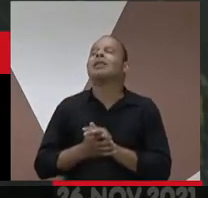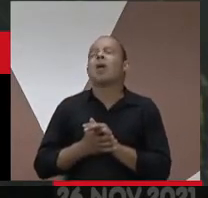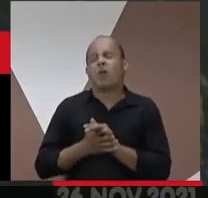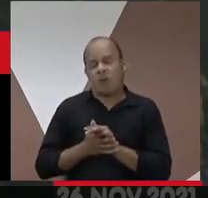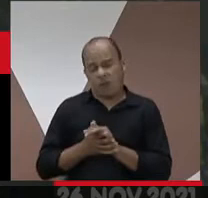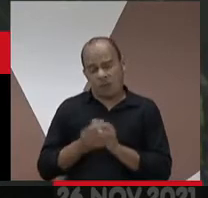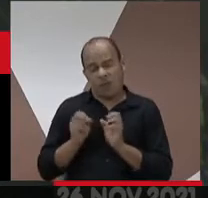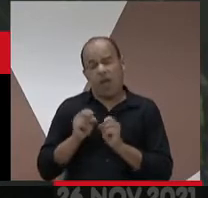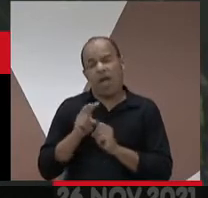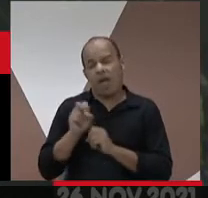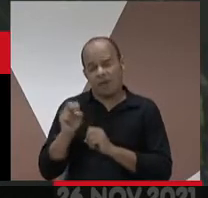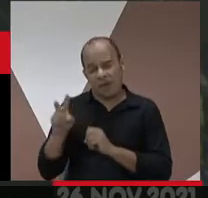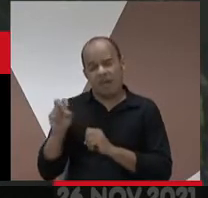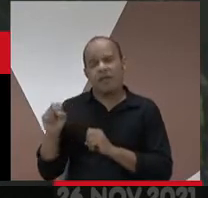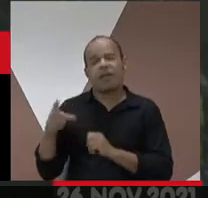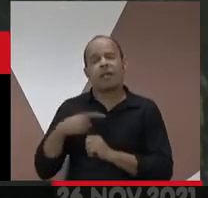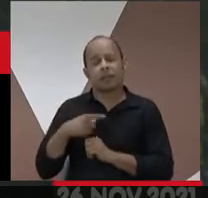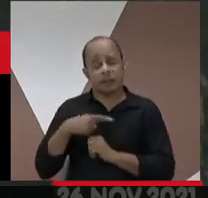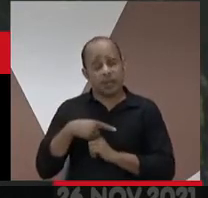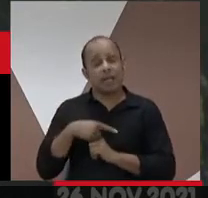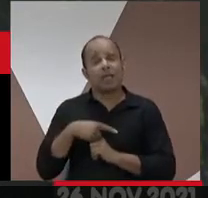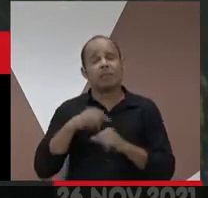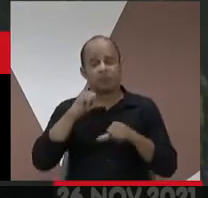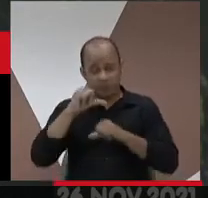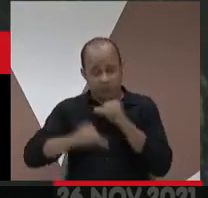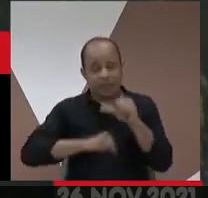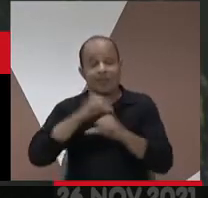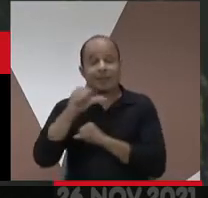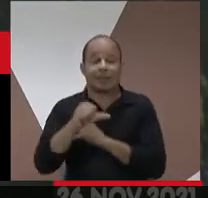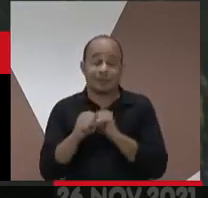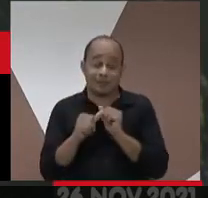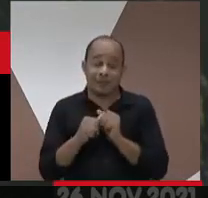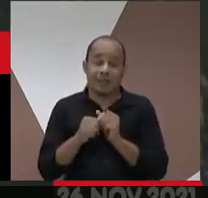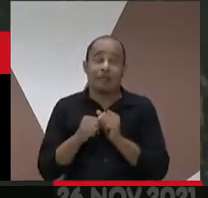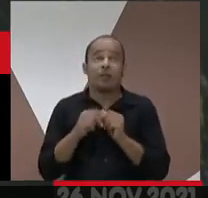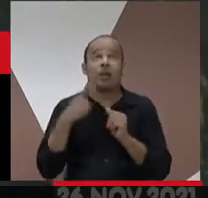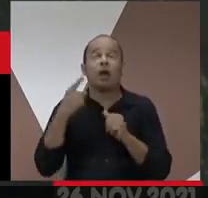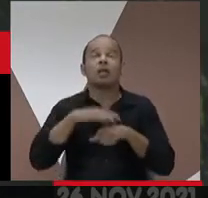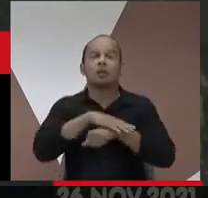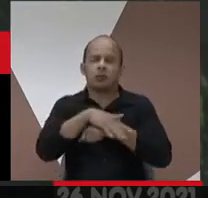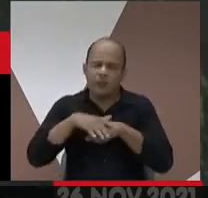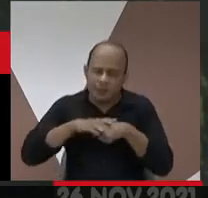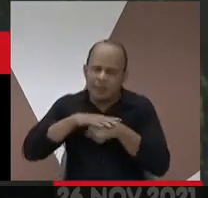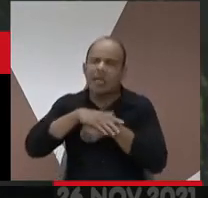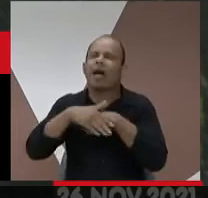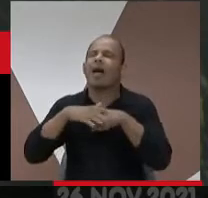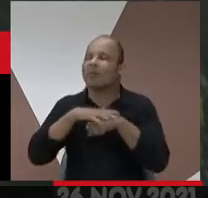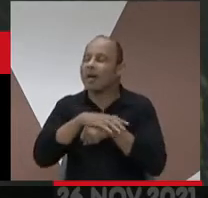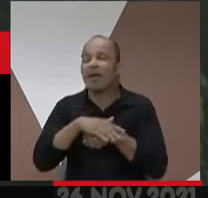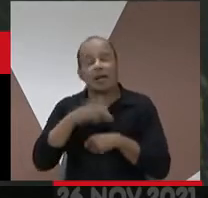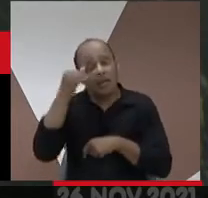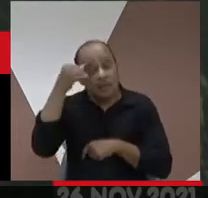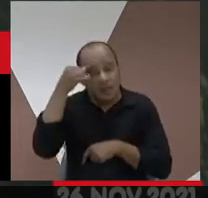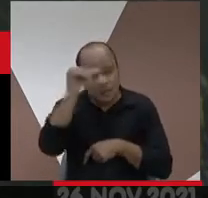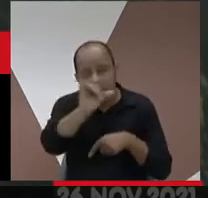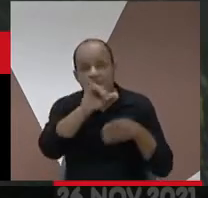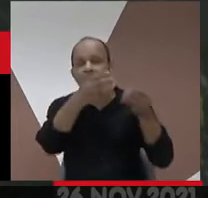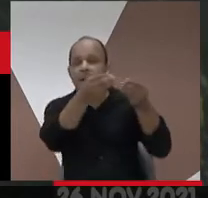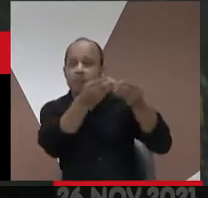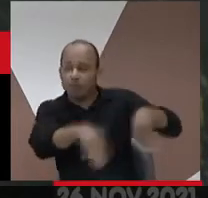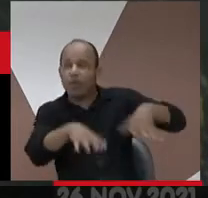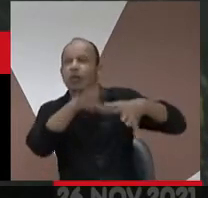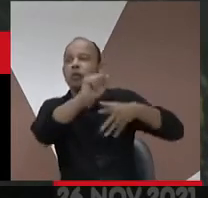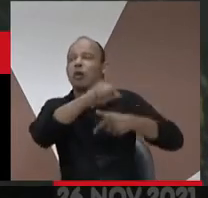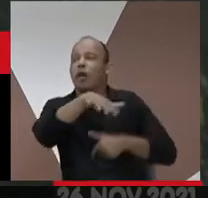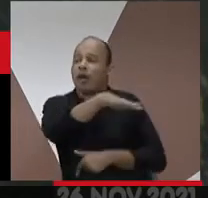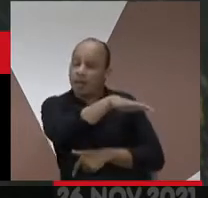E a gente vai conversar muito ainda para que as mudanças não afetem o meio ambiente na nossa região, na região